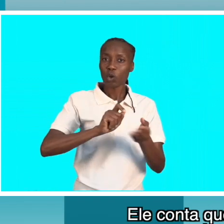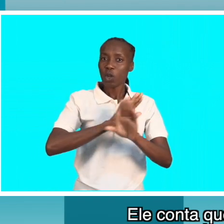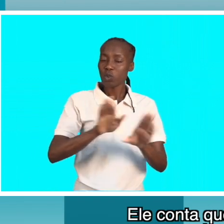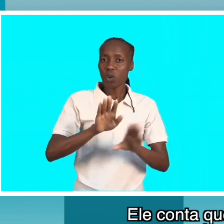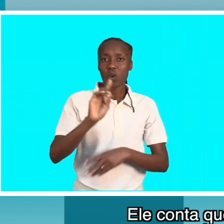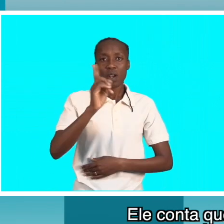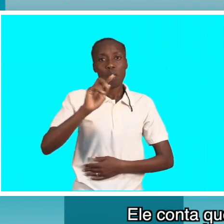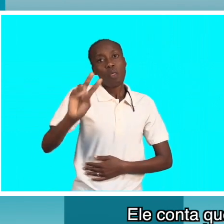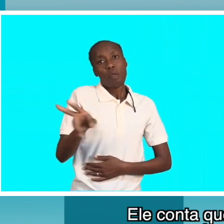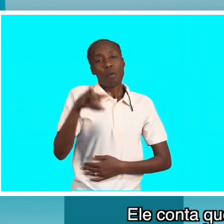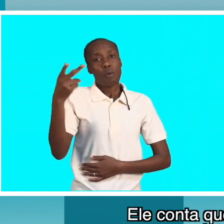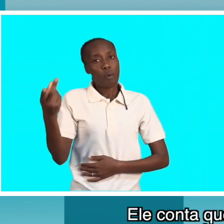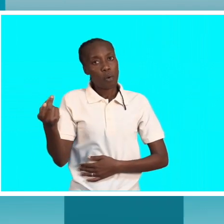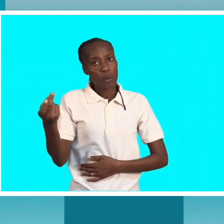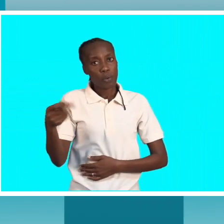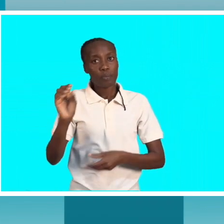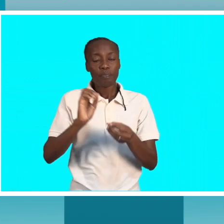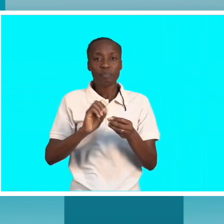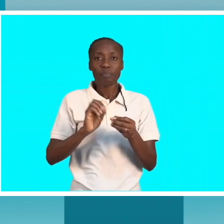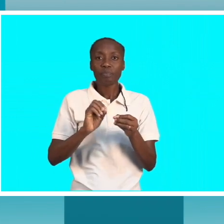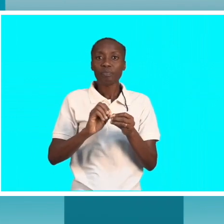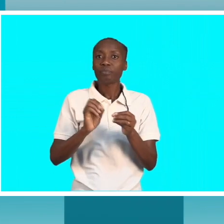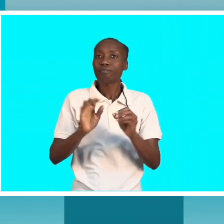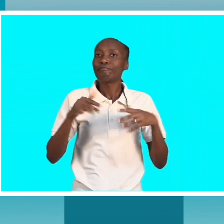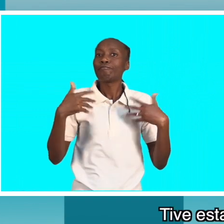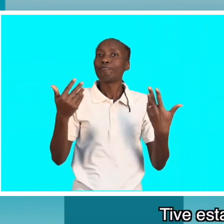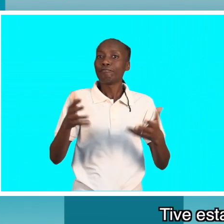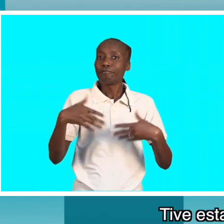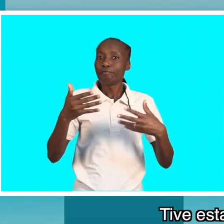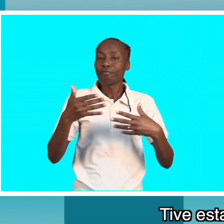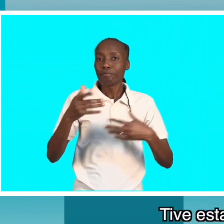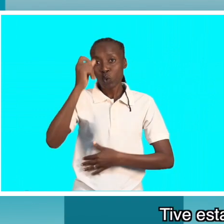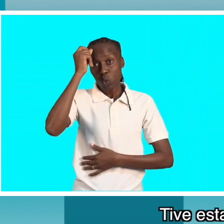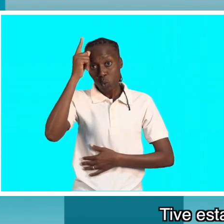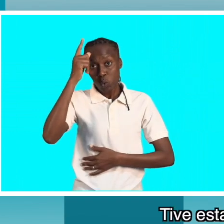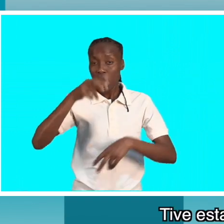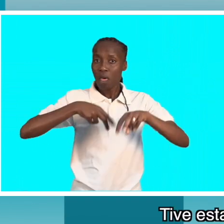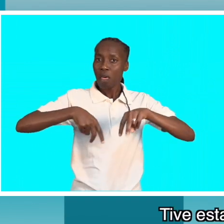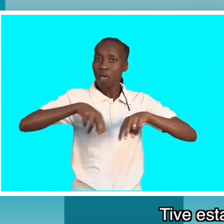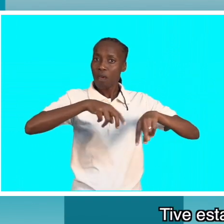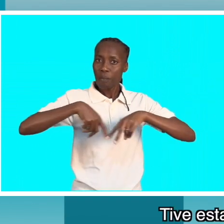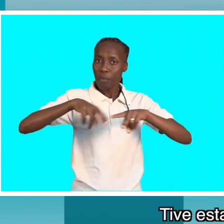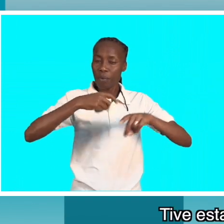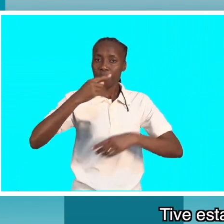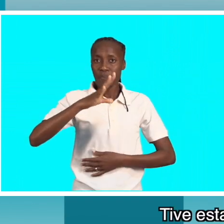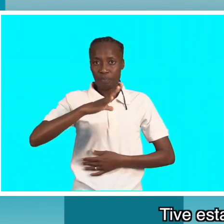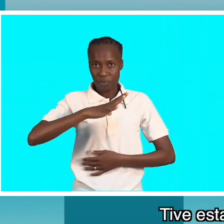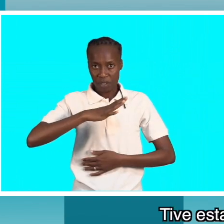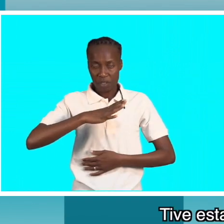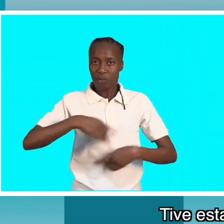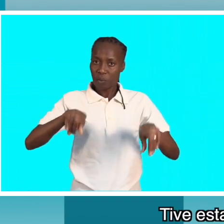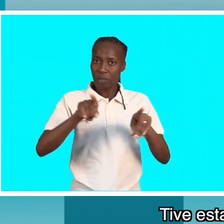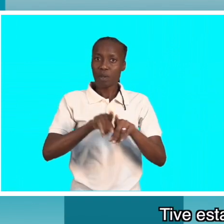já há quatro edições. Essa iniciativa partiu de 2013,